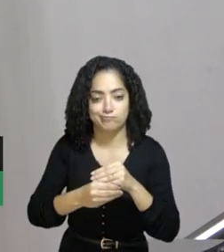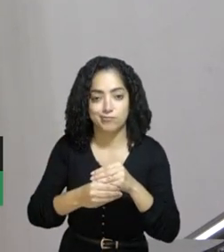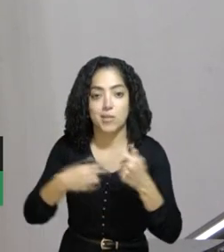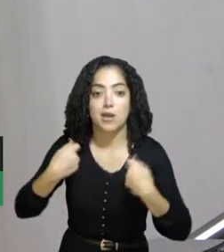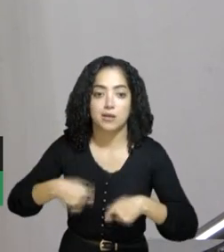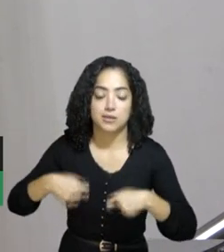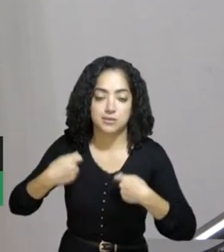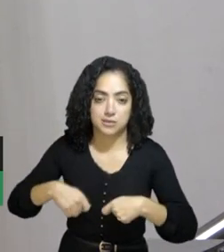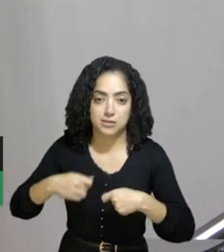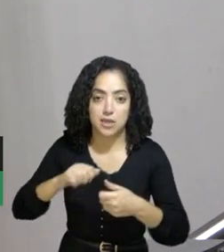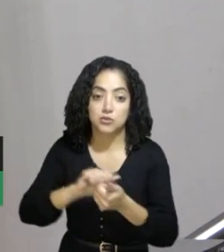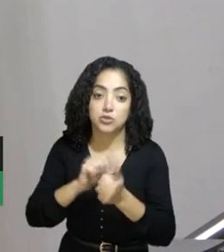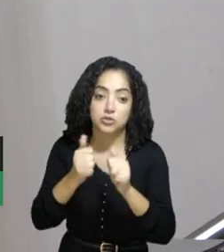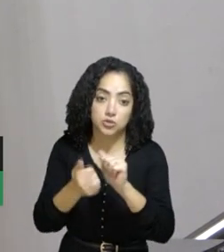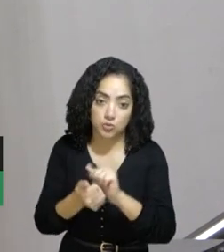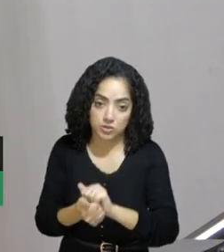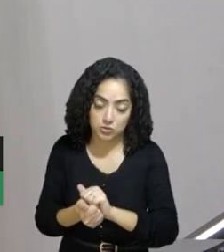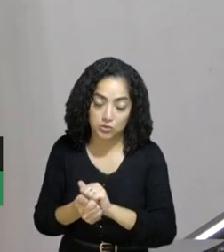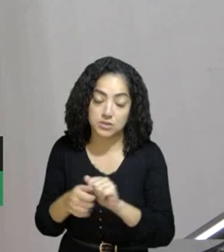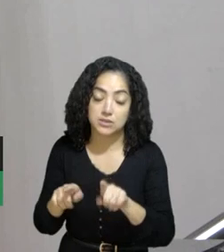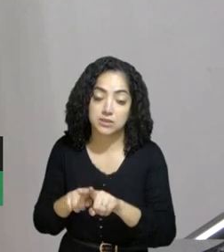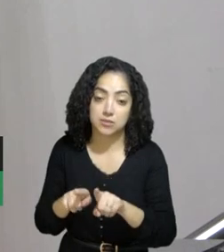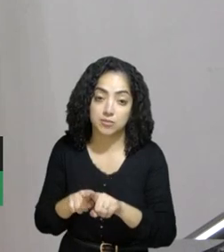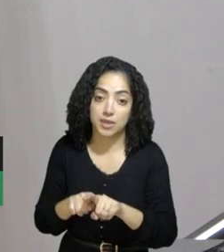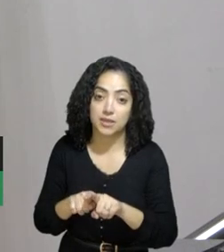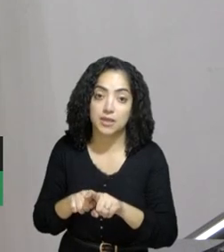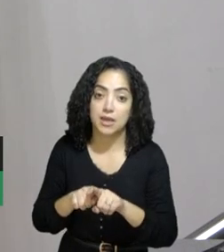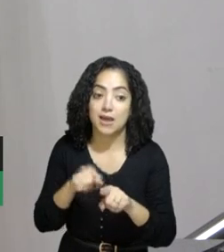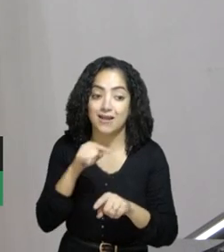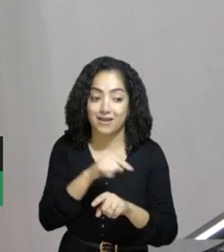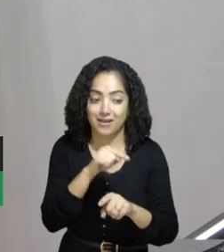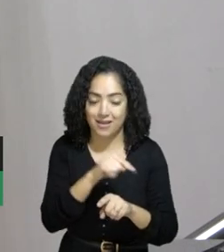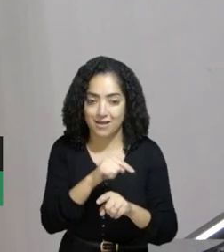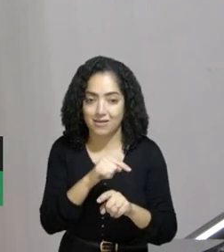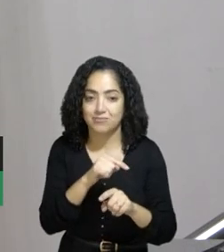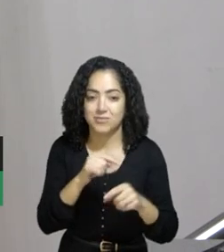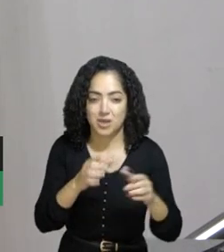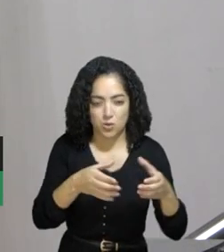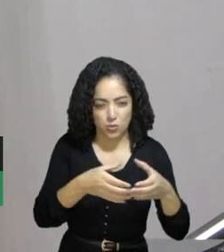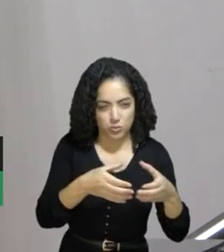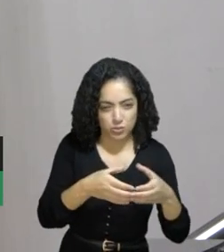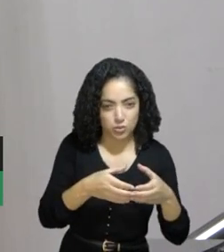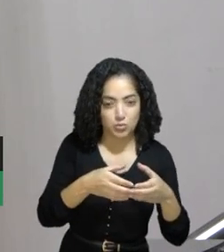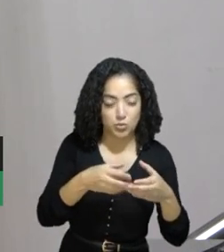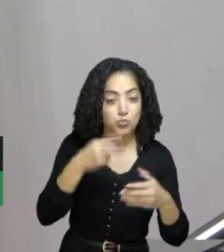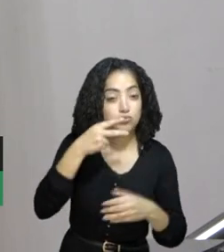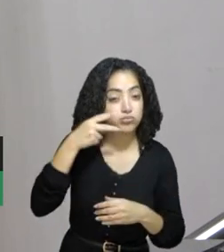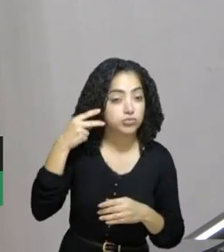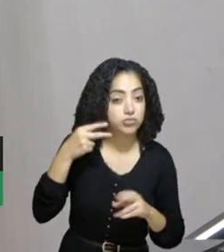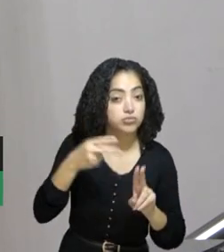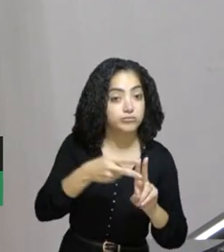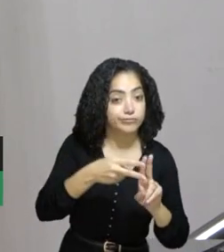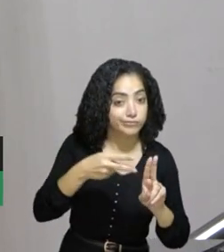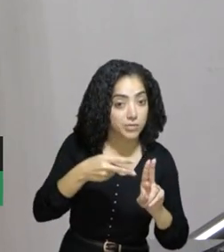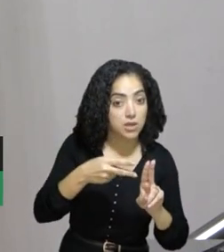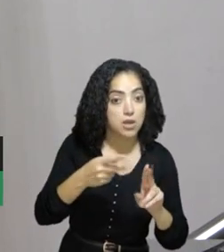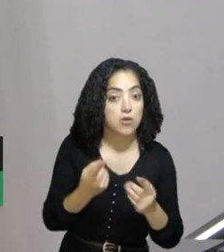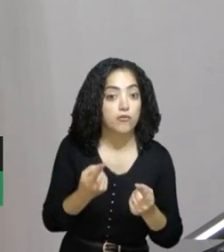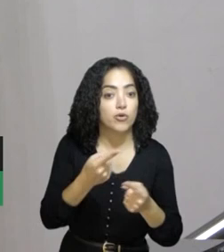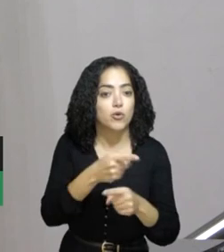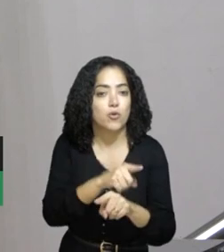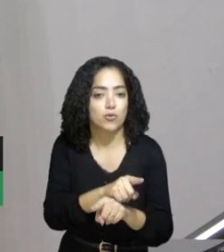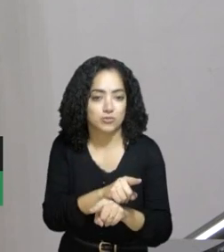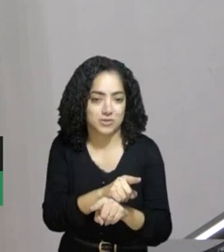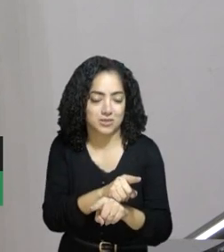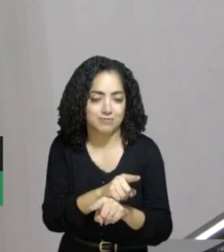necessidade de adequações e também porque a comunidade indígena manifestou-se contrária à execução das obras antes